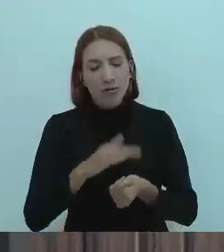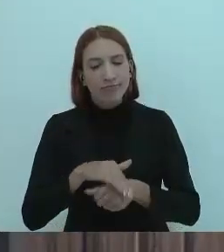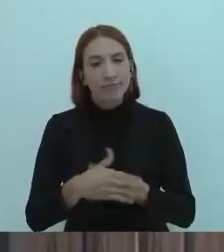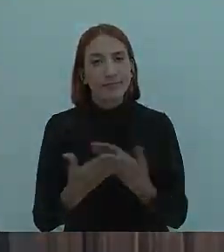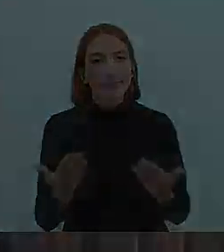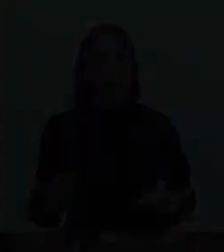todos